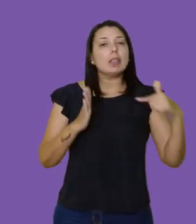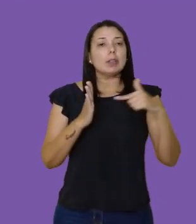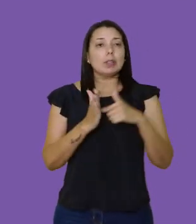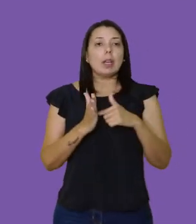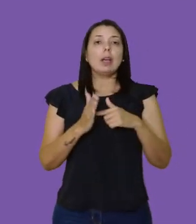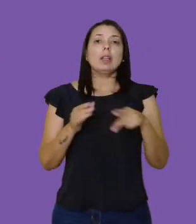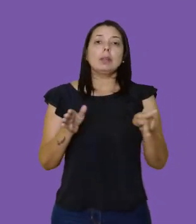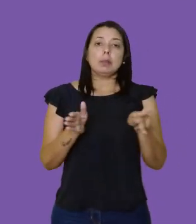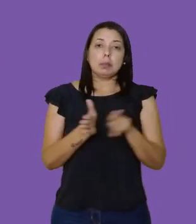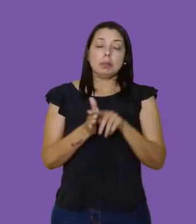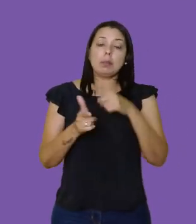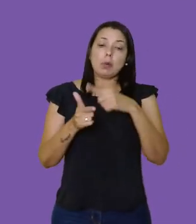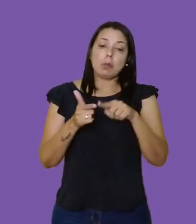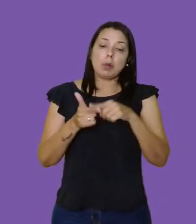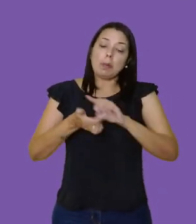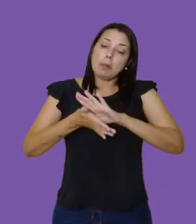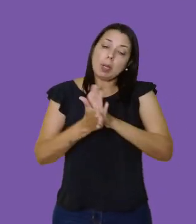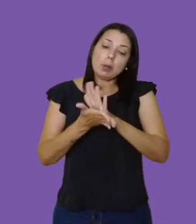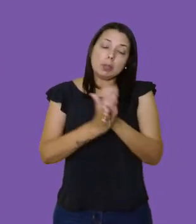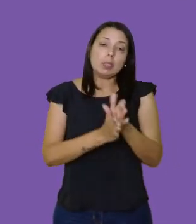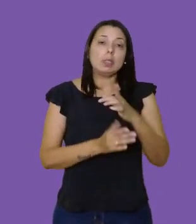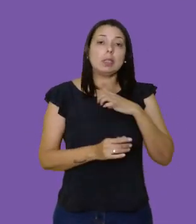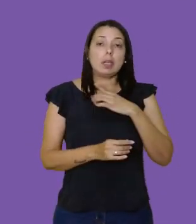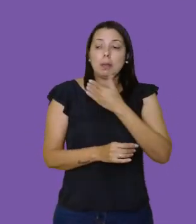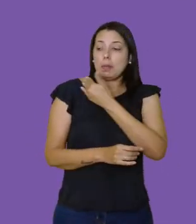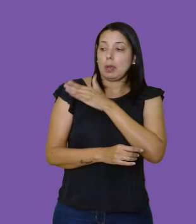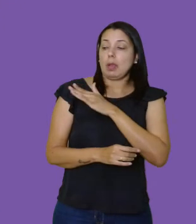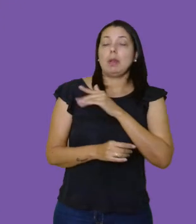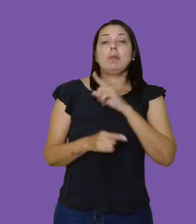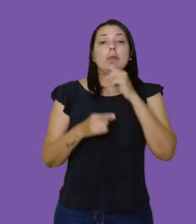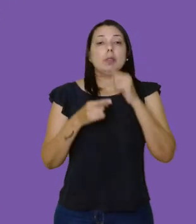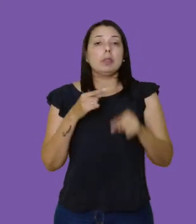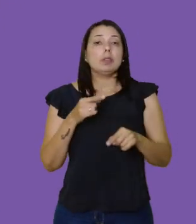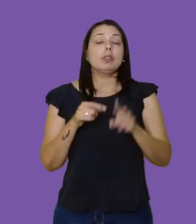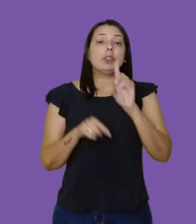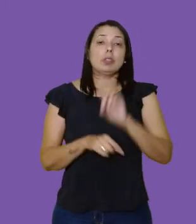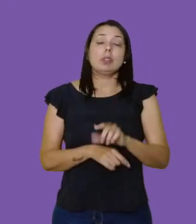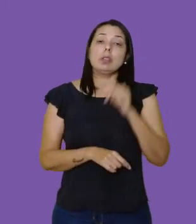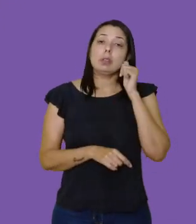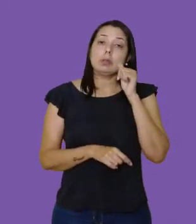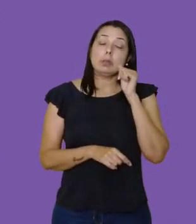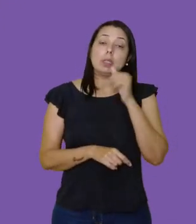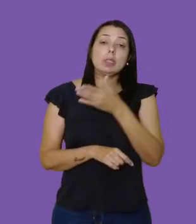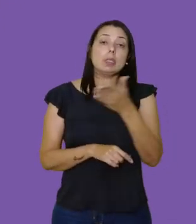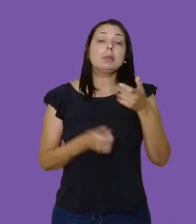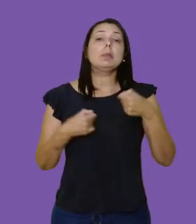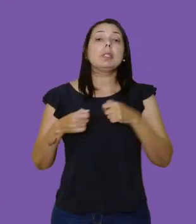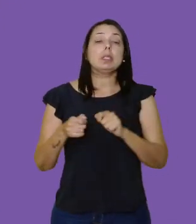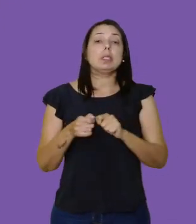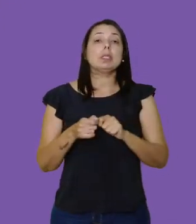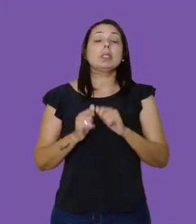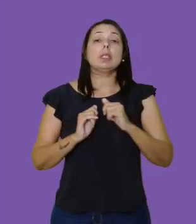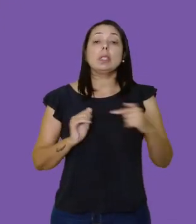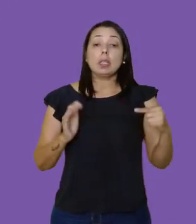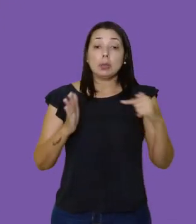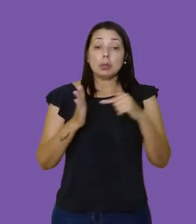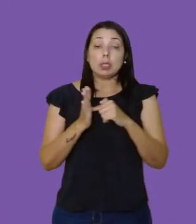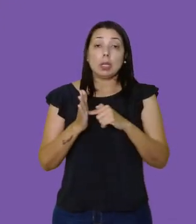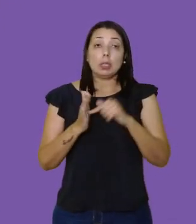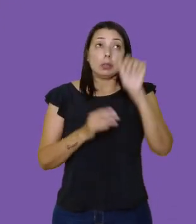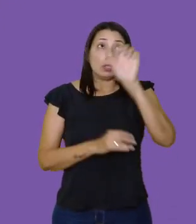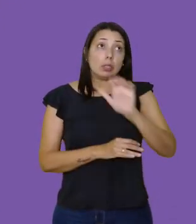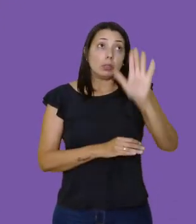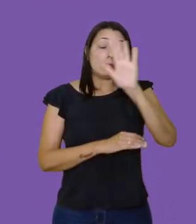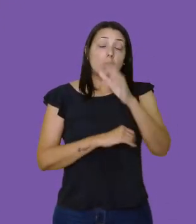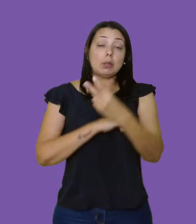práticas discriminatórias e uso de dados para a violação dos direitos das mulheres. Isso precisa ser denunciado para a Autoridade Nacional de